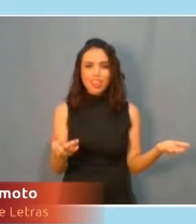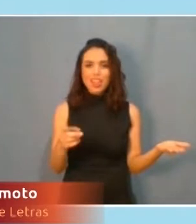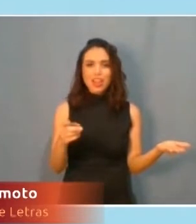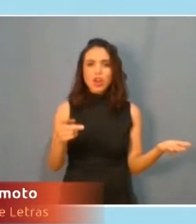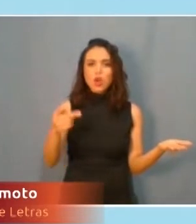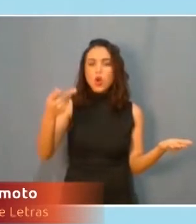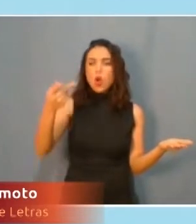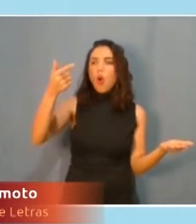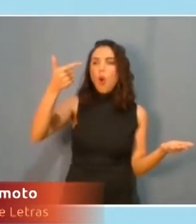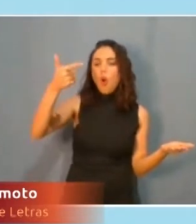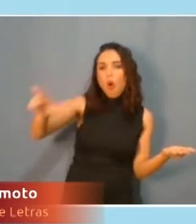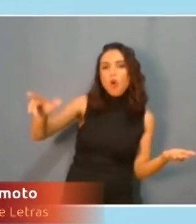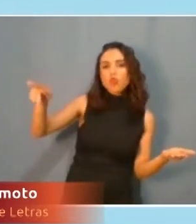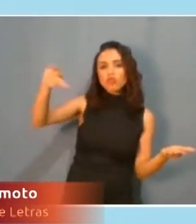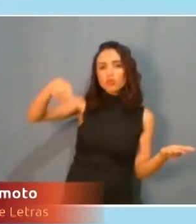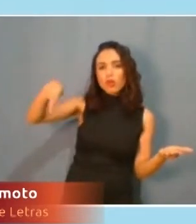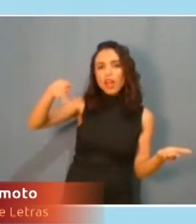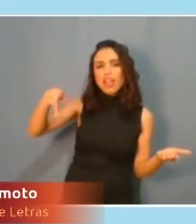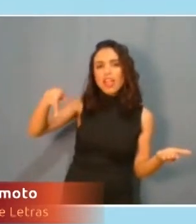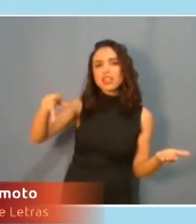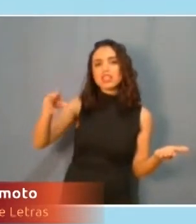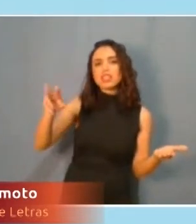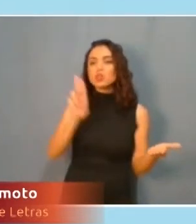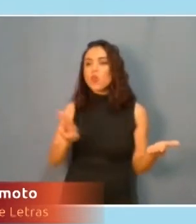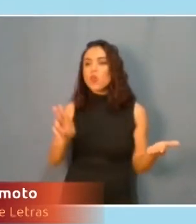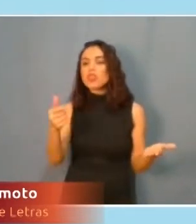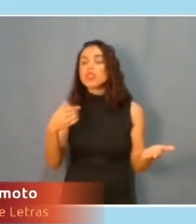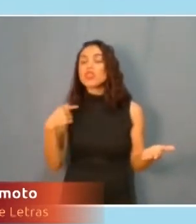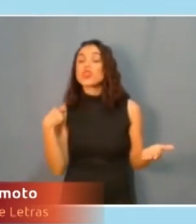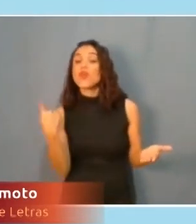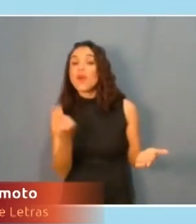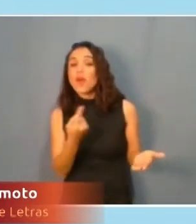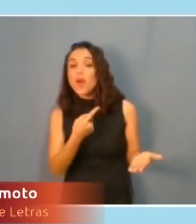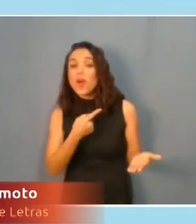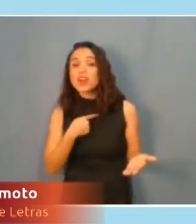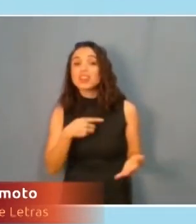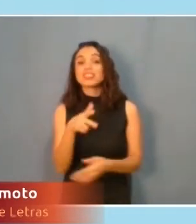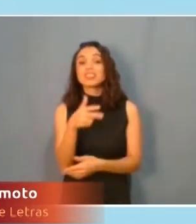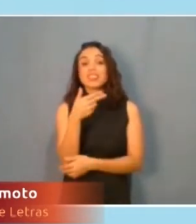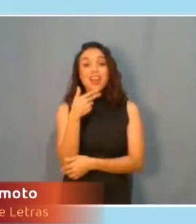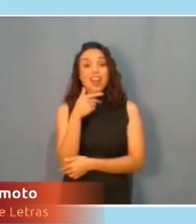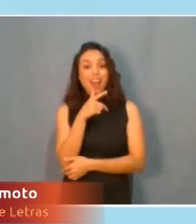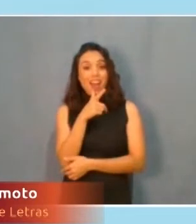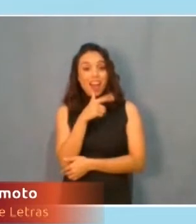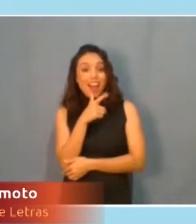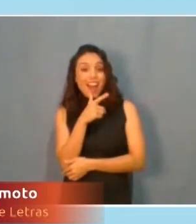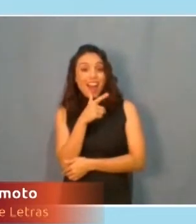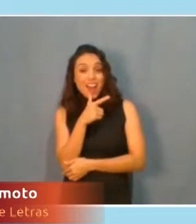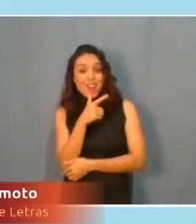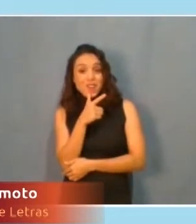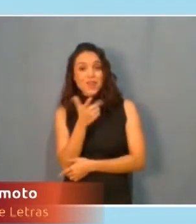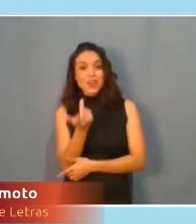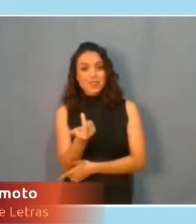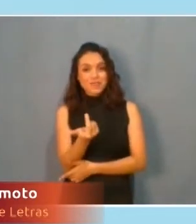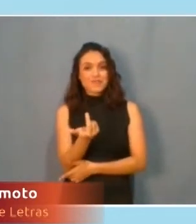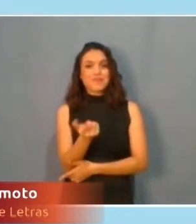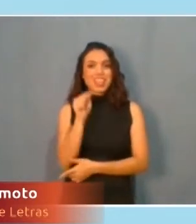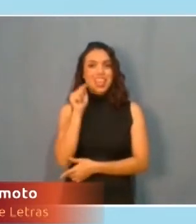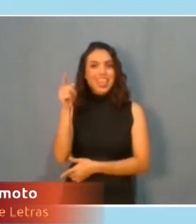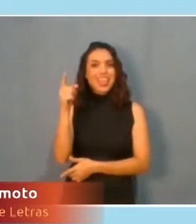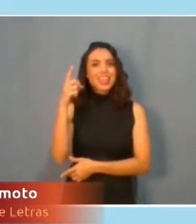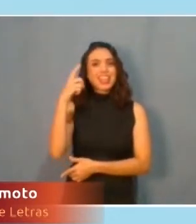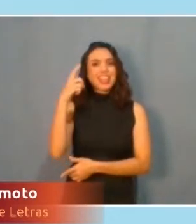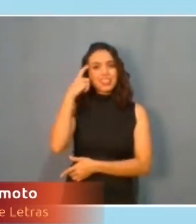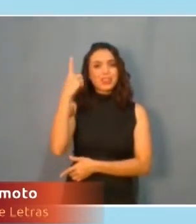os animais deles. Então, aquilo ali me deu clareza que eles estão sendo muito mais espertos e inteligentes do que